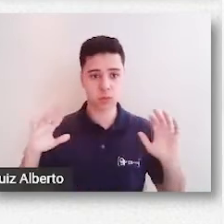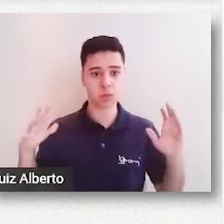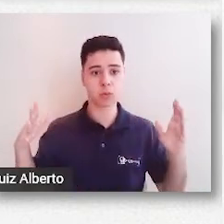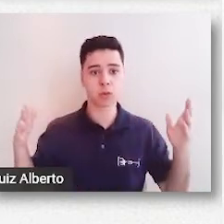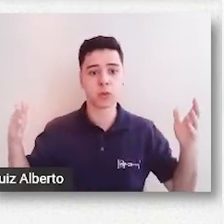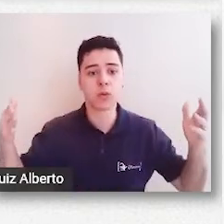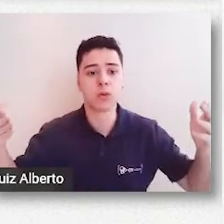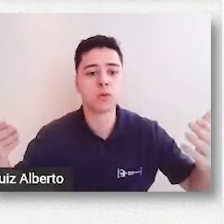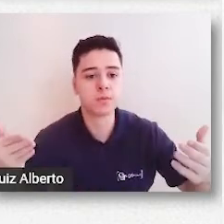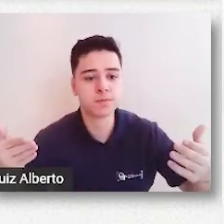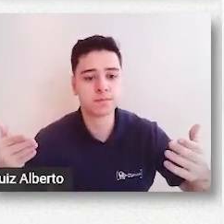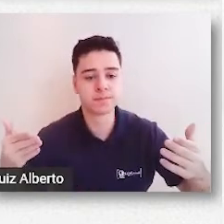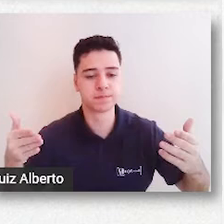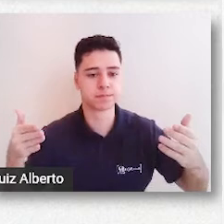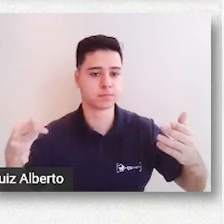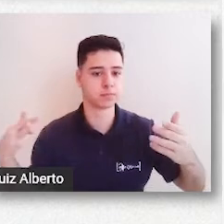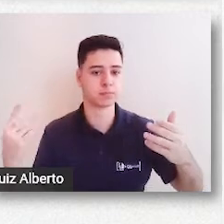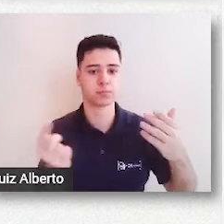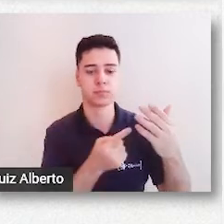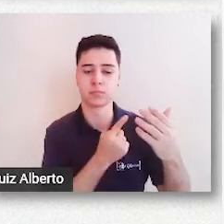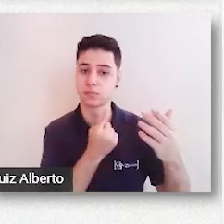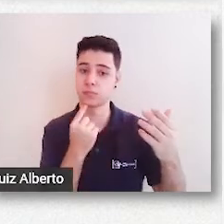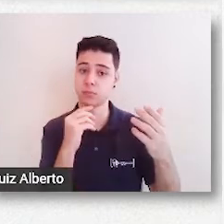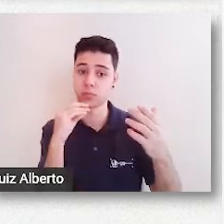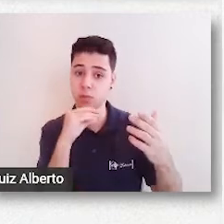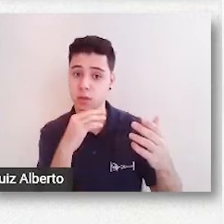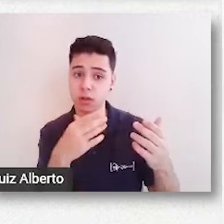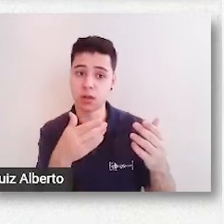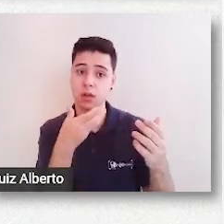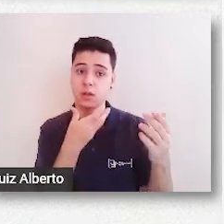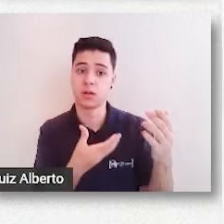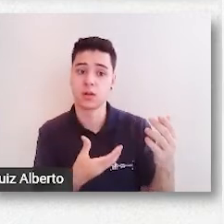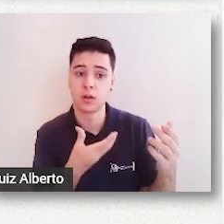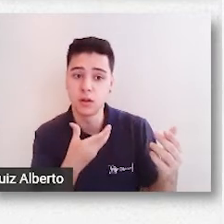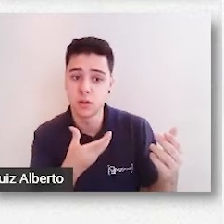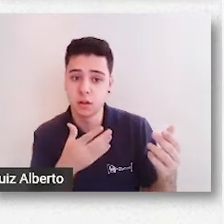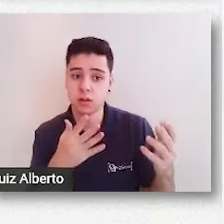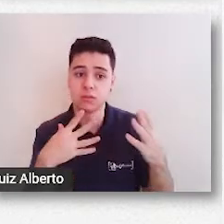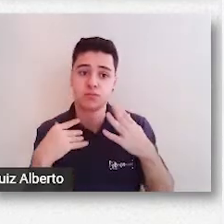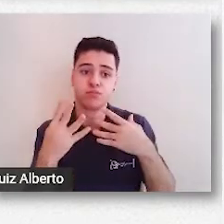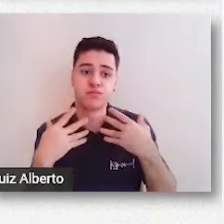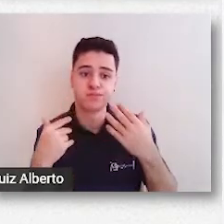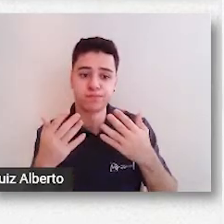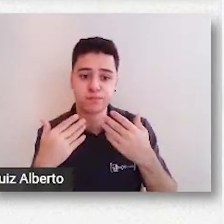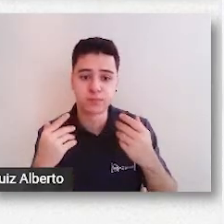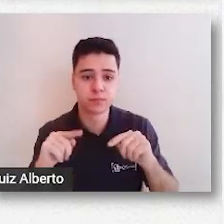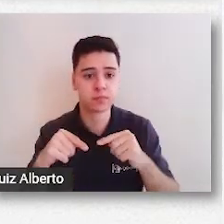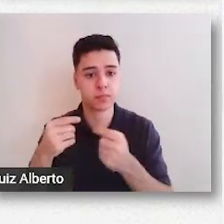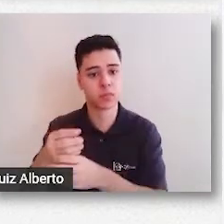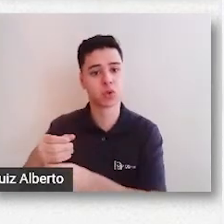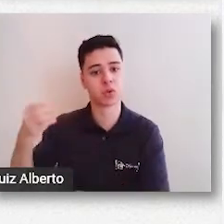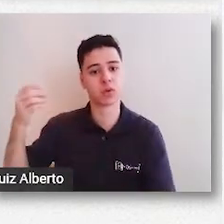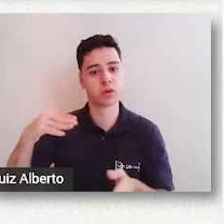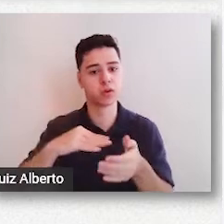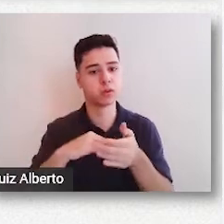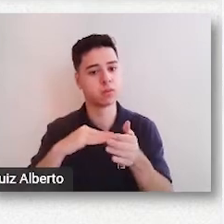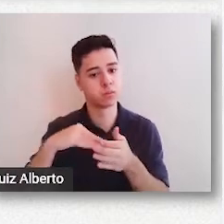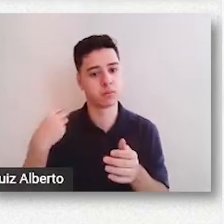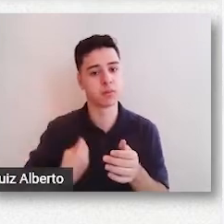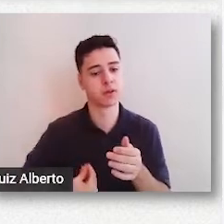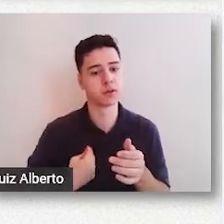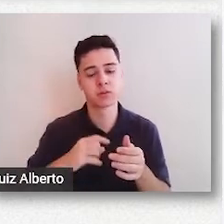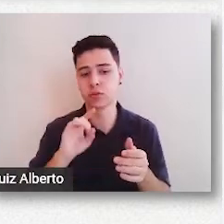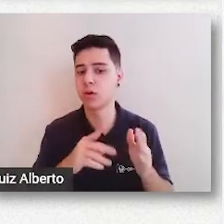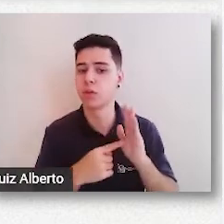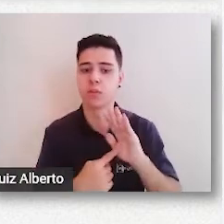angulares maiores, a gente já vai ver que a barba tem mais movimentação, mas o cajado e as botas estão aí, só não